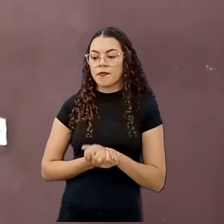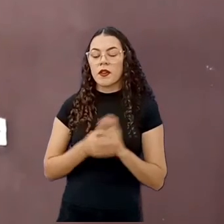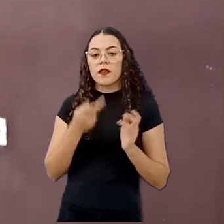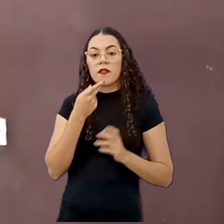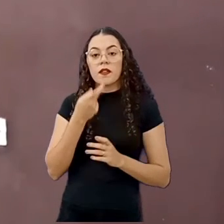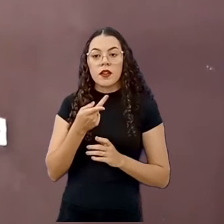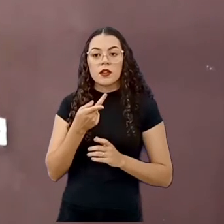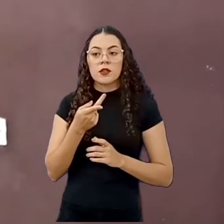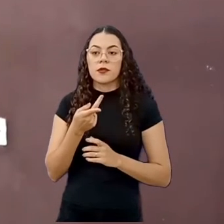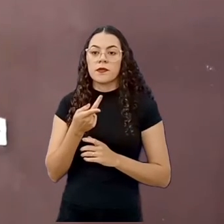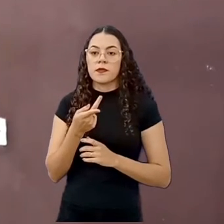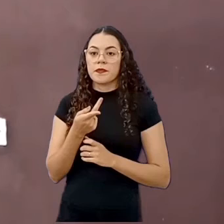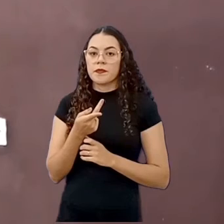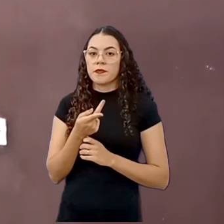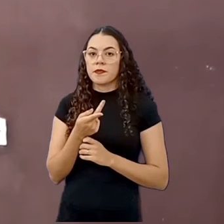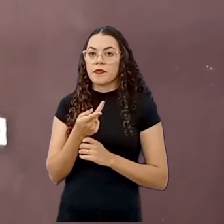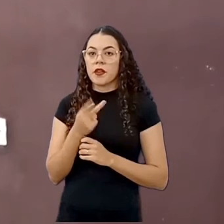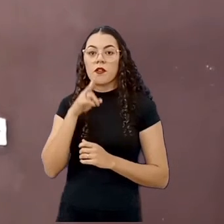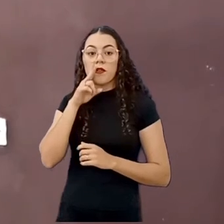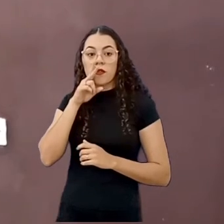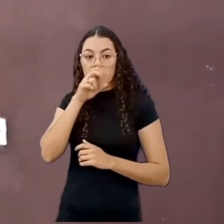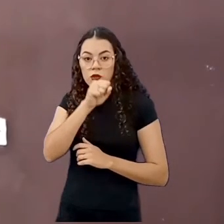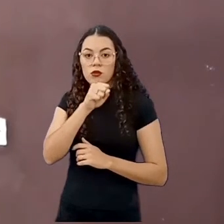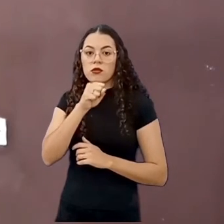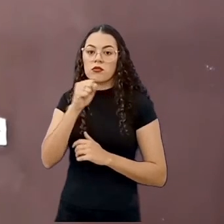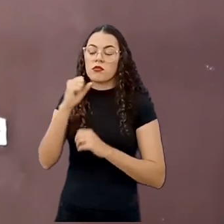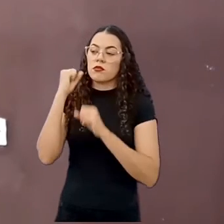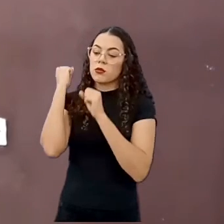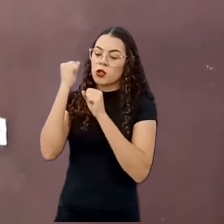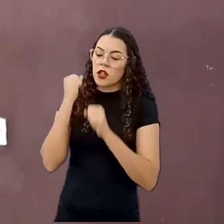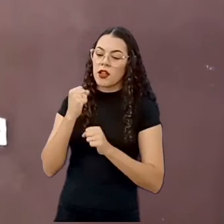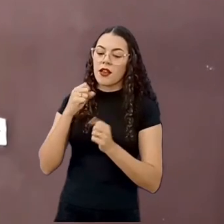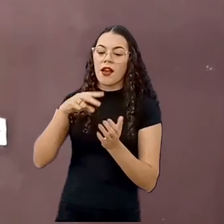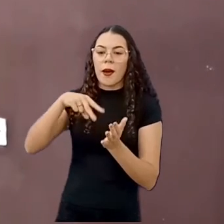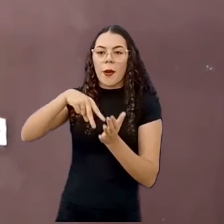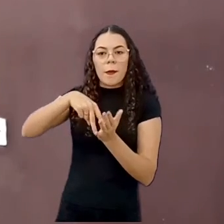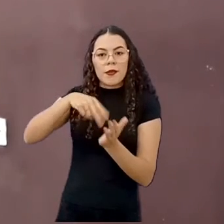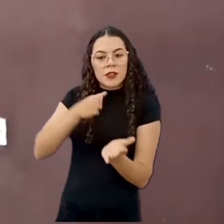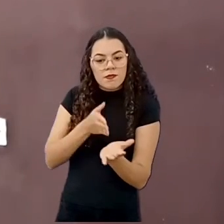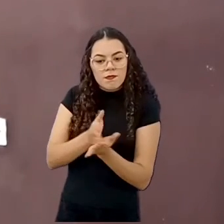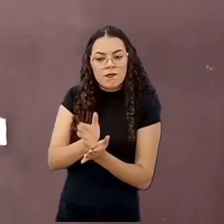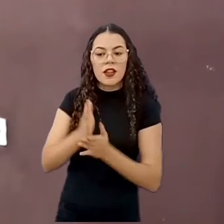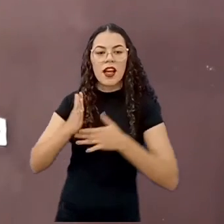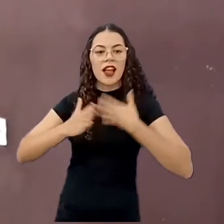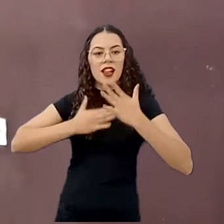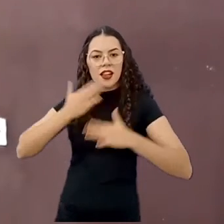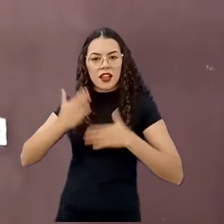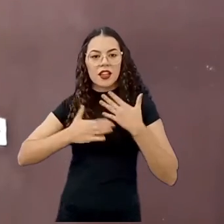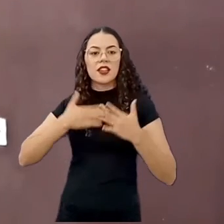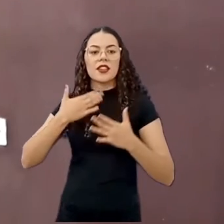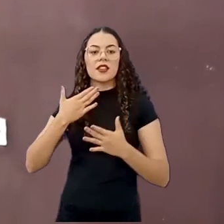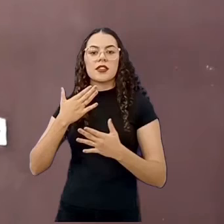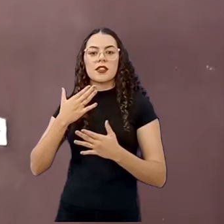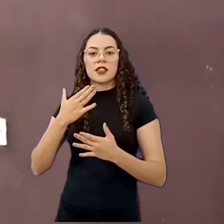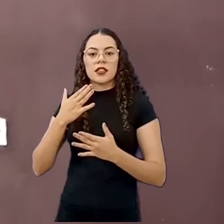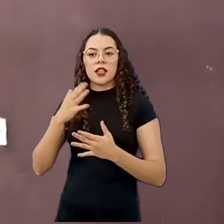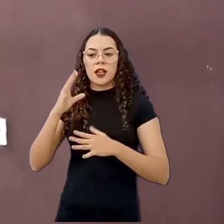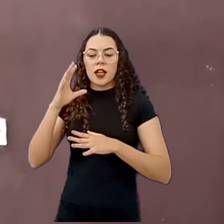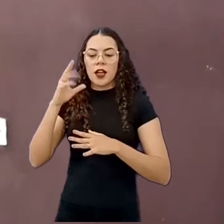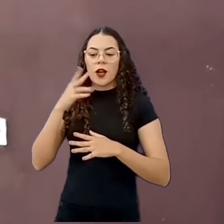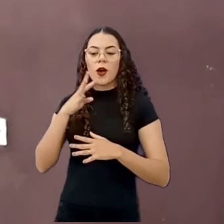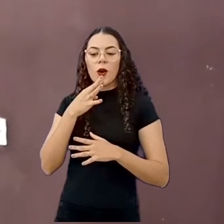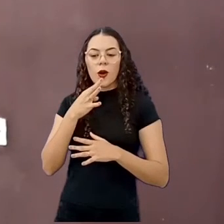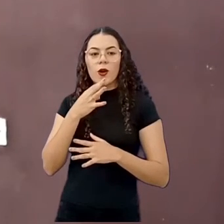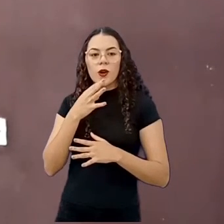dizendo que essa força, esse poder, essa perseverança, essa alegria que eles iriam adquirir através